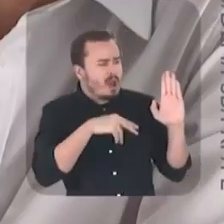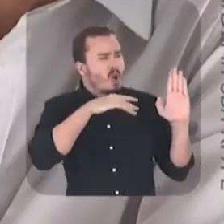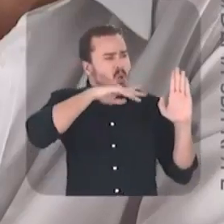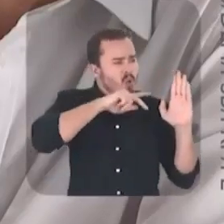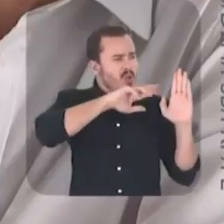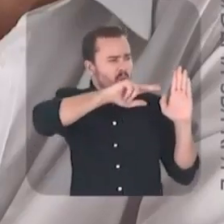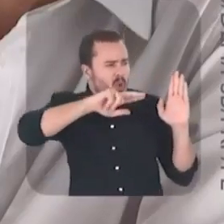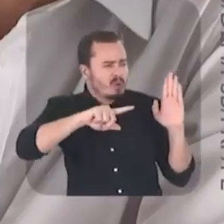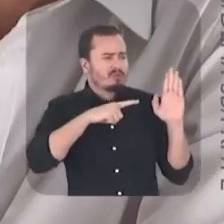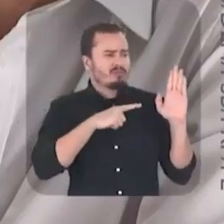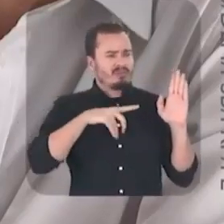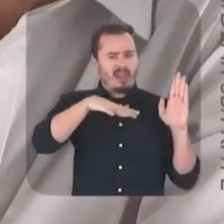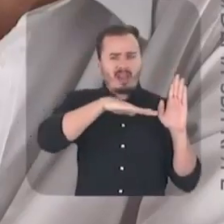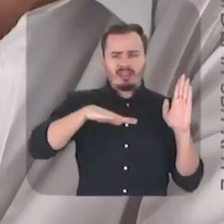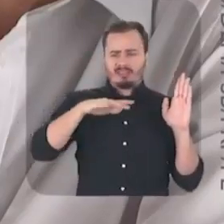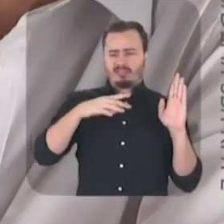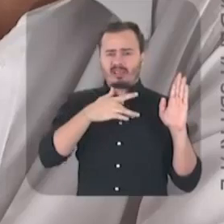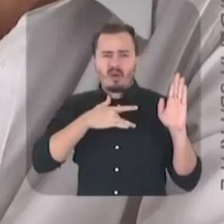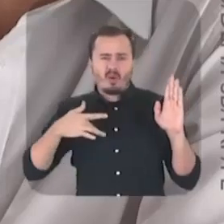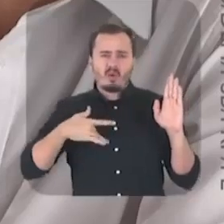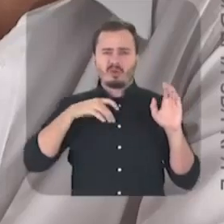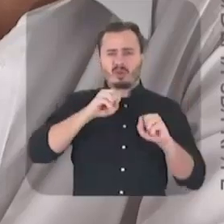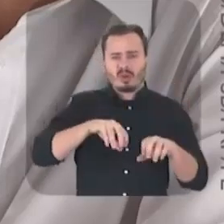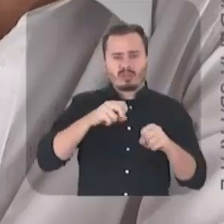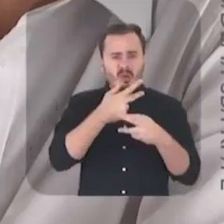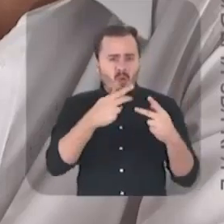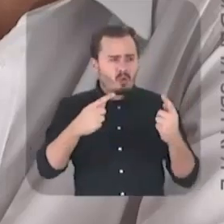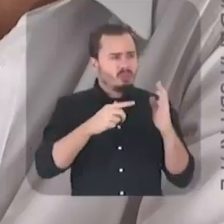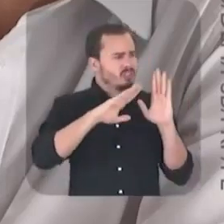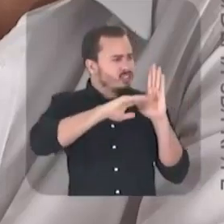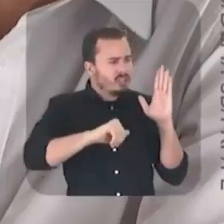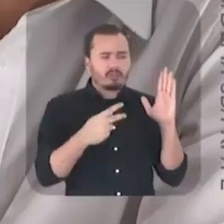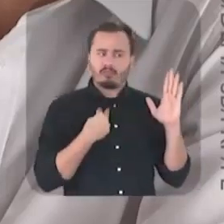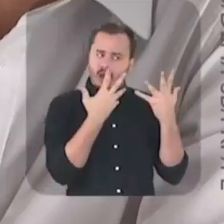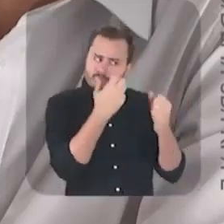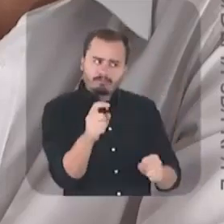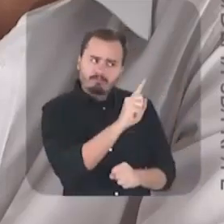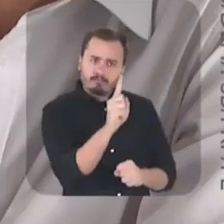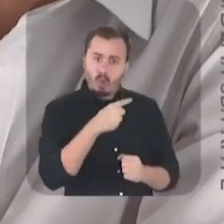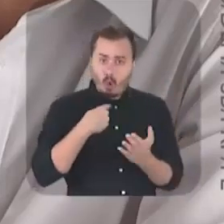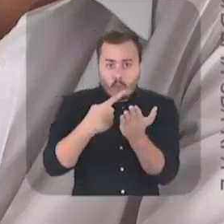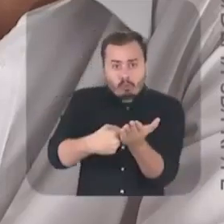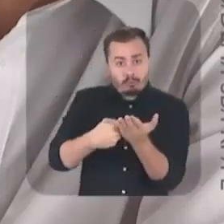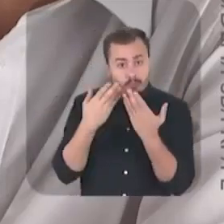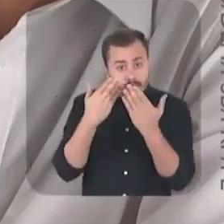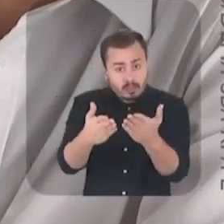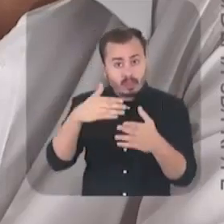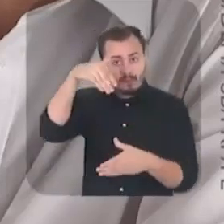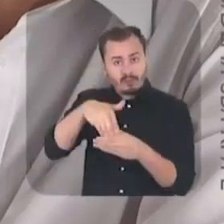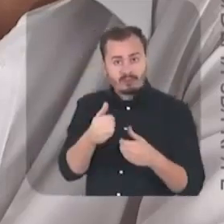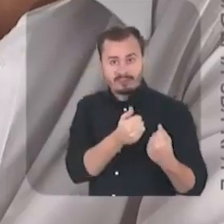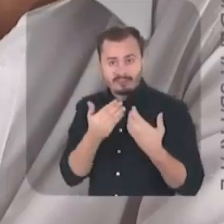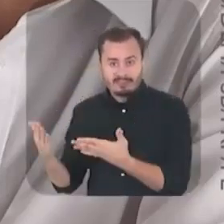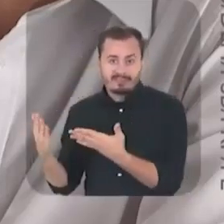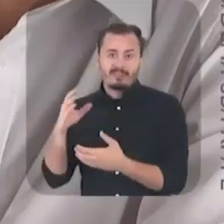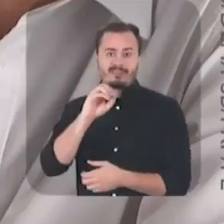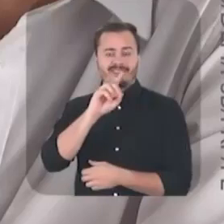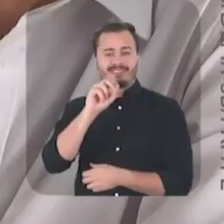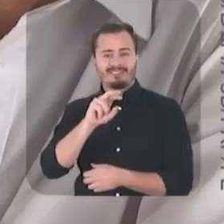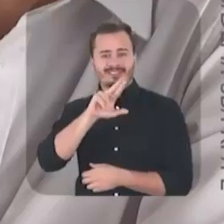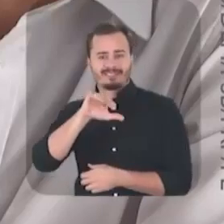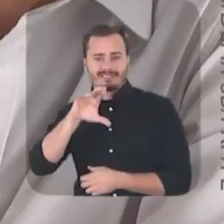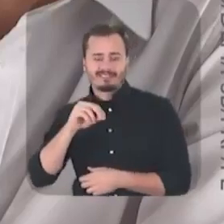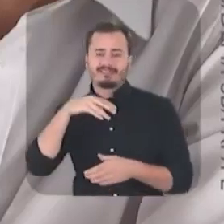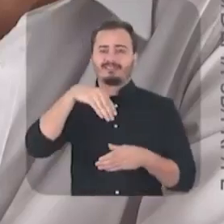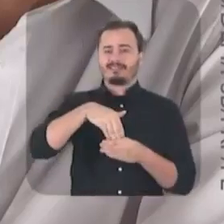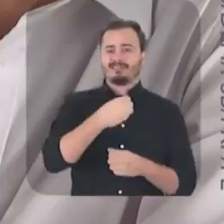contra o congelamento de recursos da saúde, educação e assistência social. Nenhum direito a menos. Meu compromisso é com você. Vote,